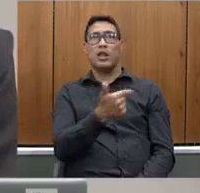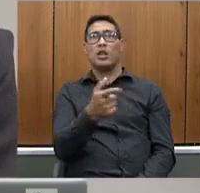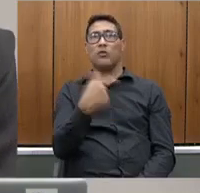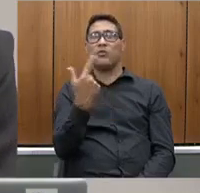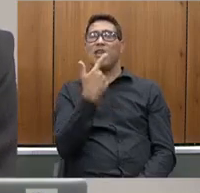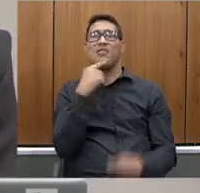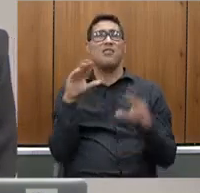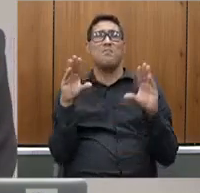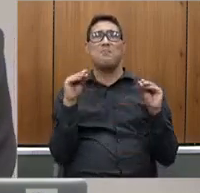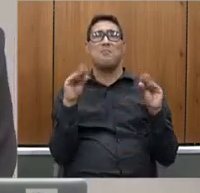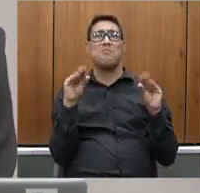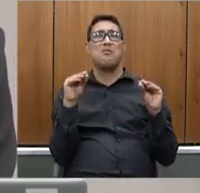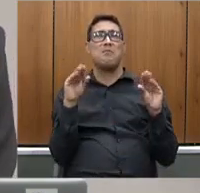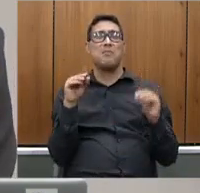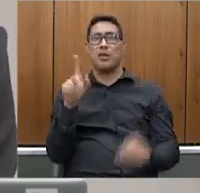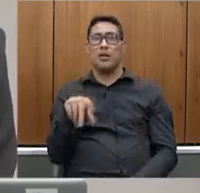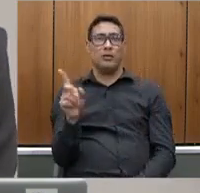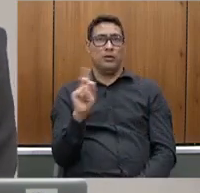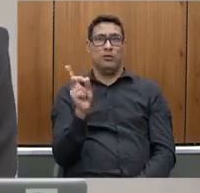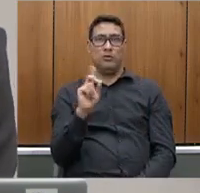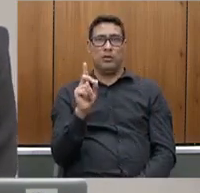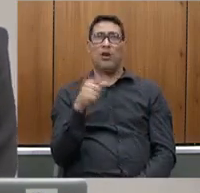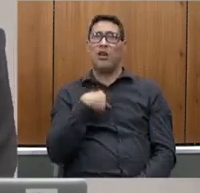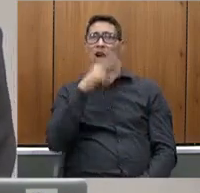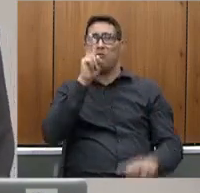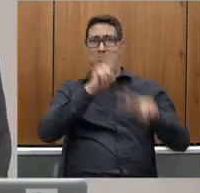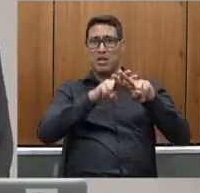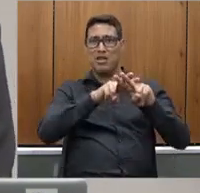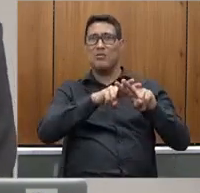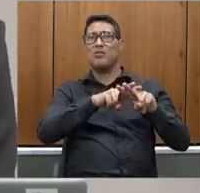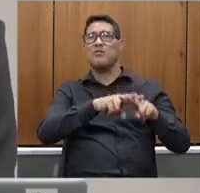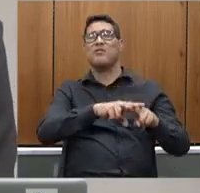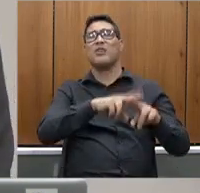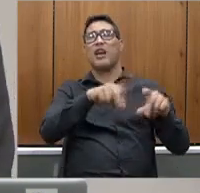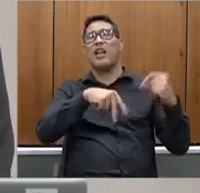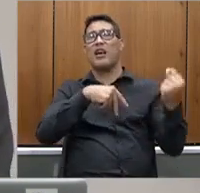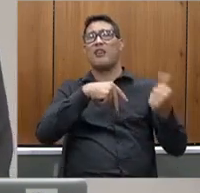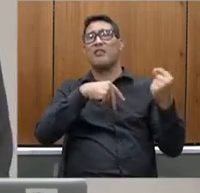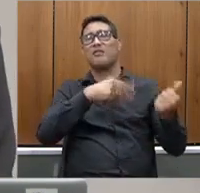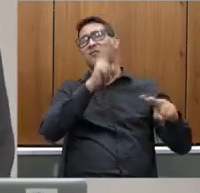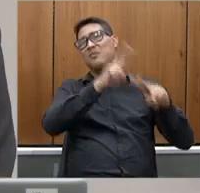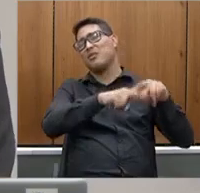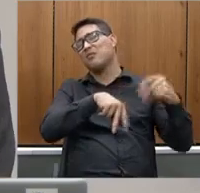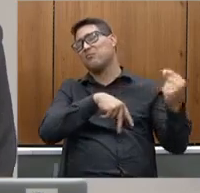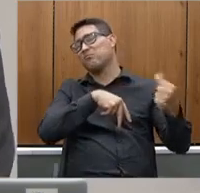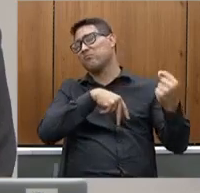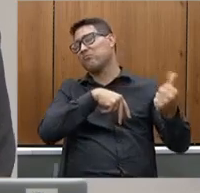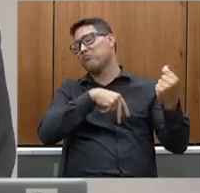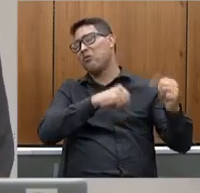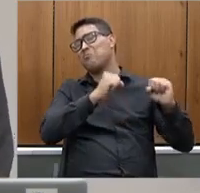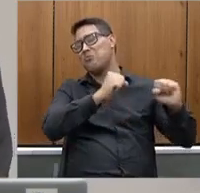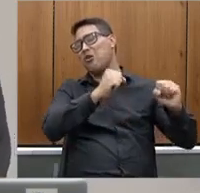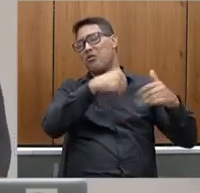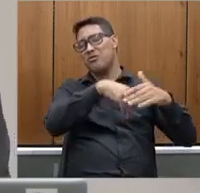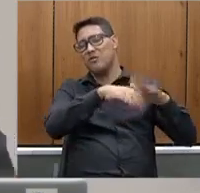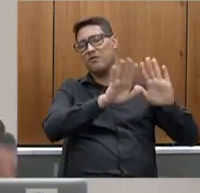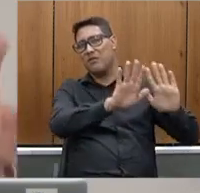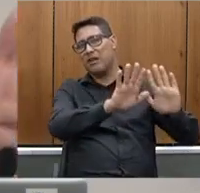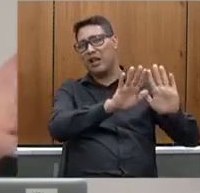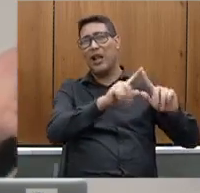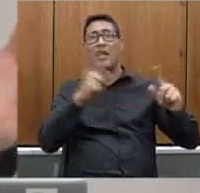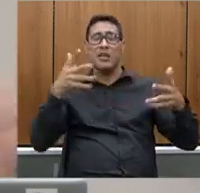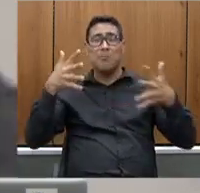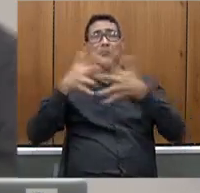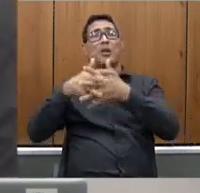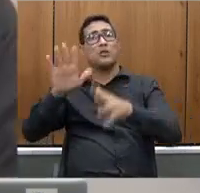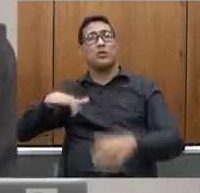mimimi aqui não então o preço pode mofado na cadeia porque ele que causou a lesão a vítima e tá prejudicando a testemunha que